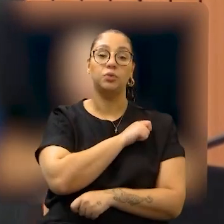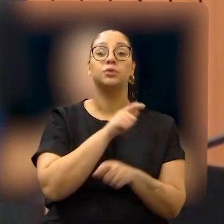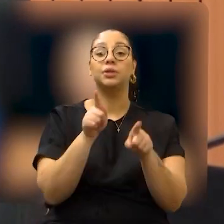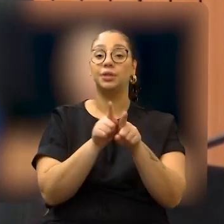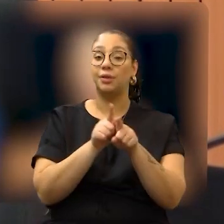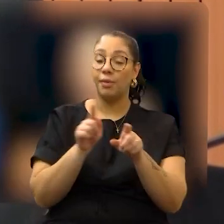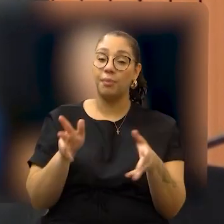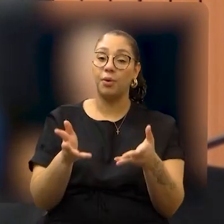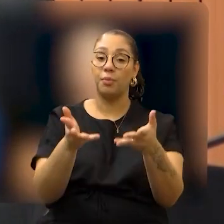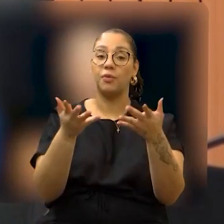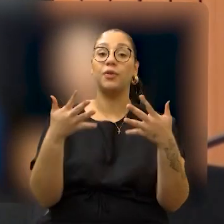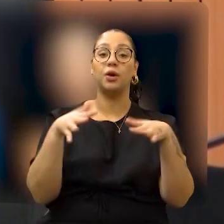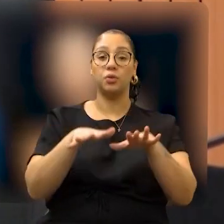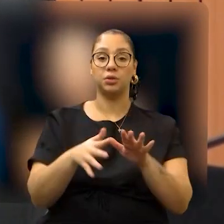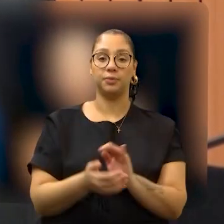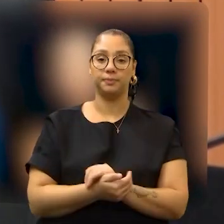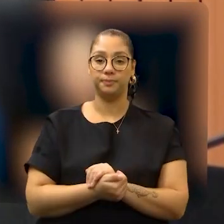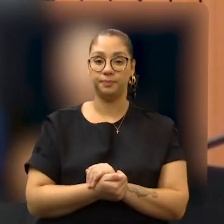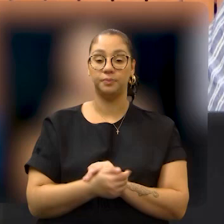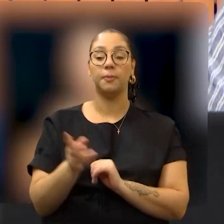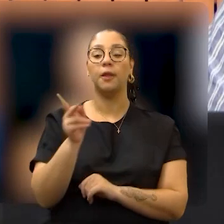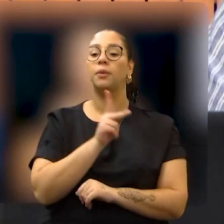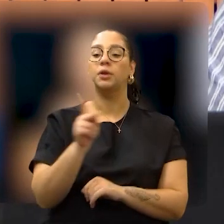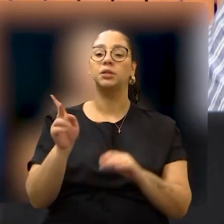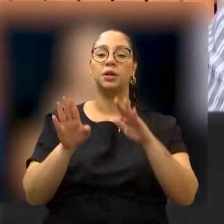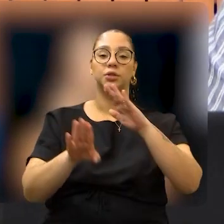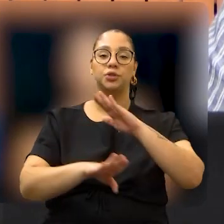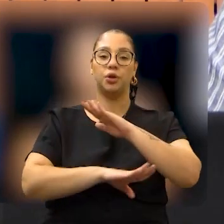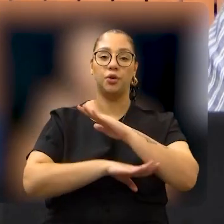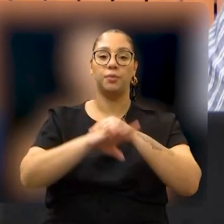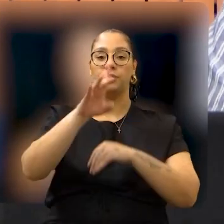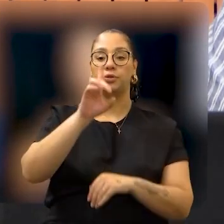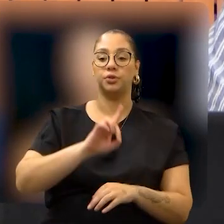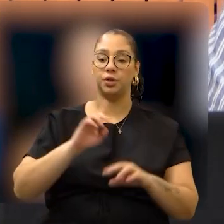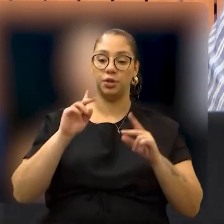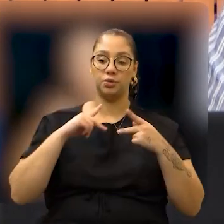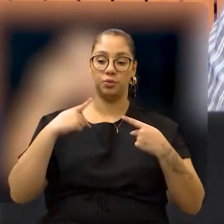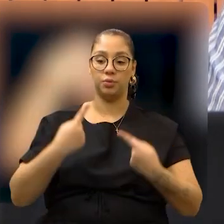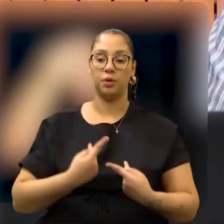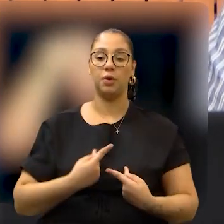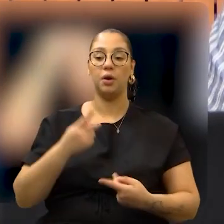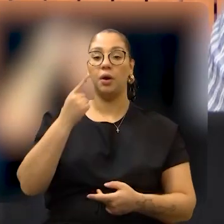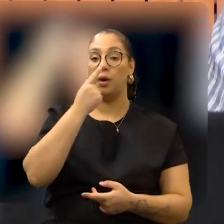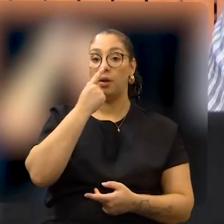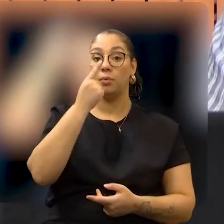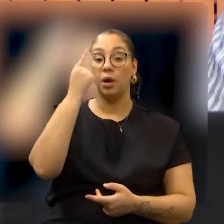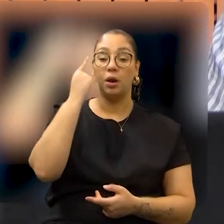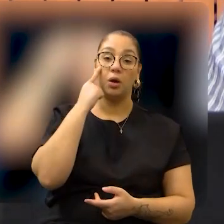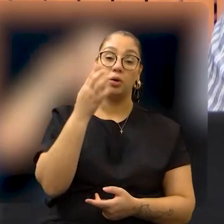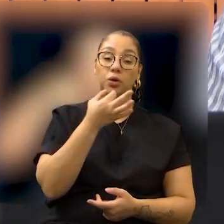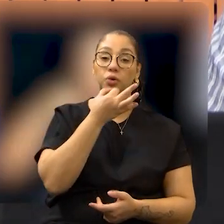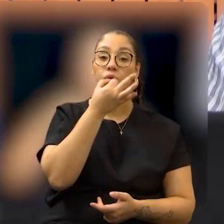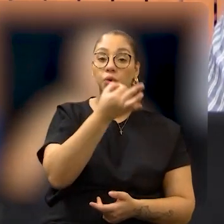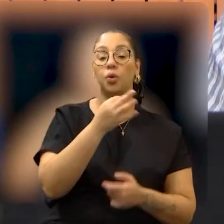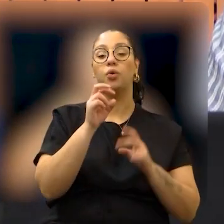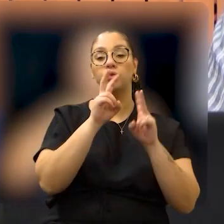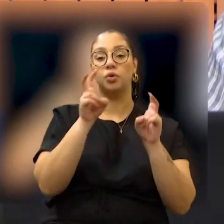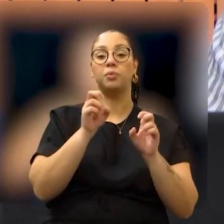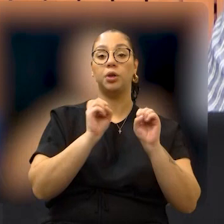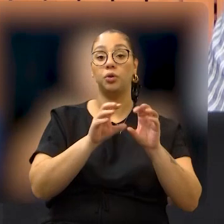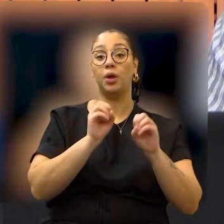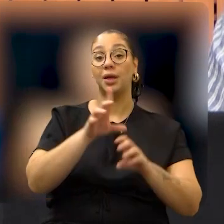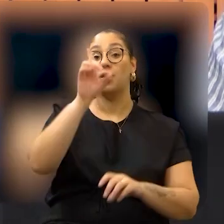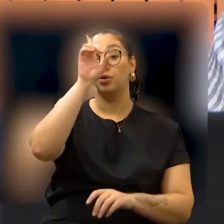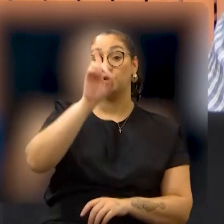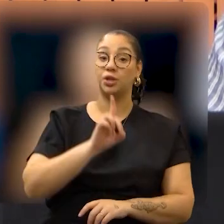dos alunos e promover a inclusão. Enquanto o presidente da Comissão de Direitos Humanos, Paulo Miguel,